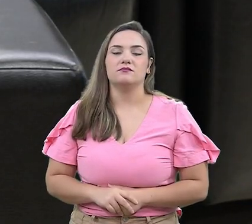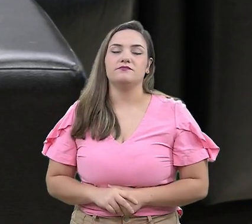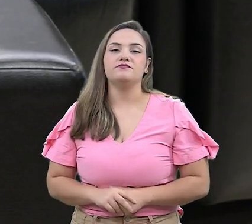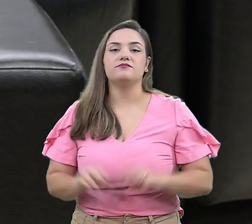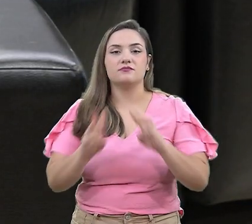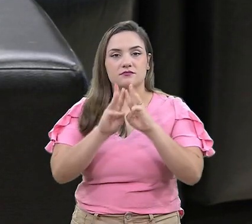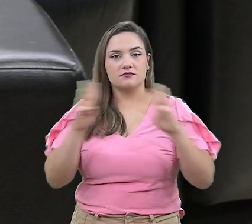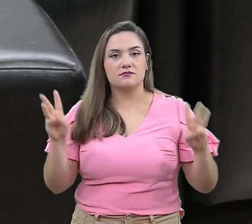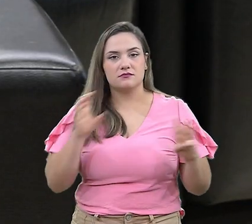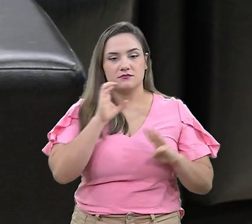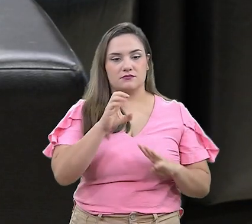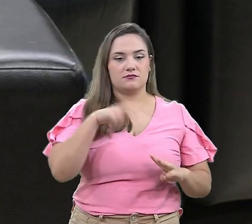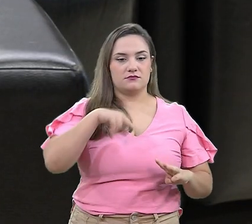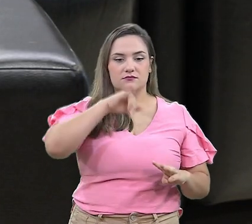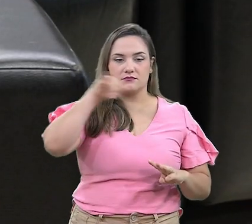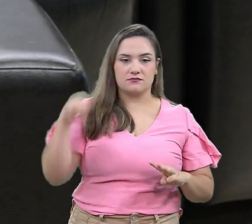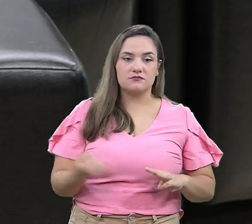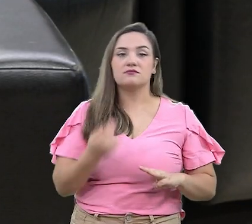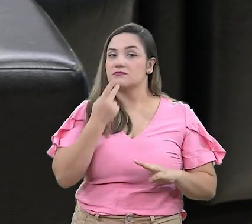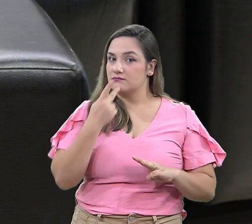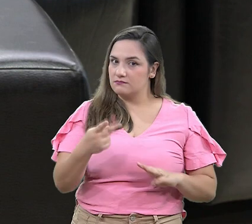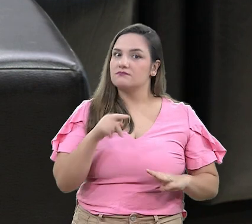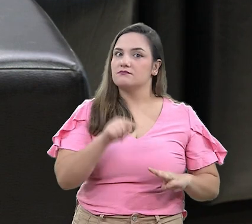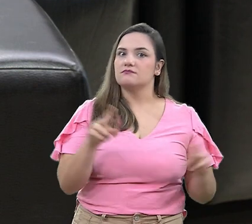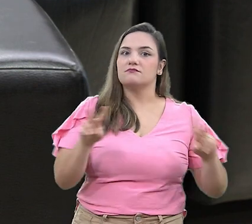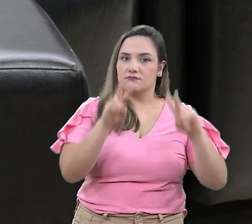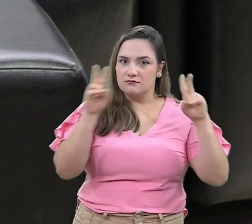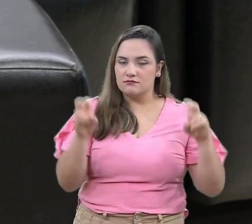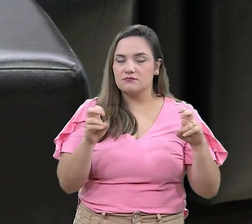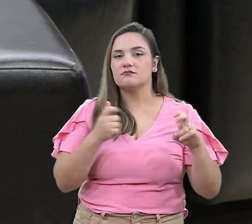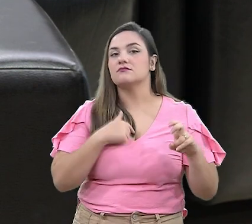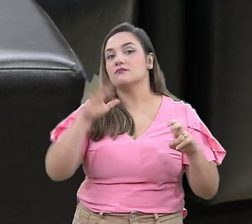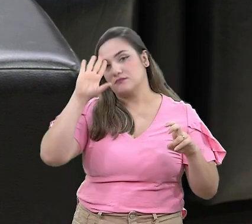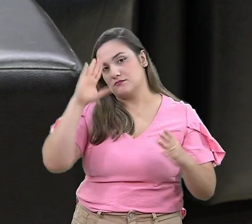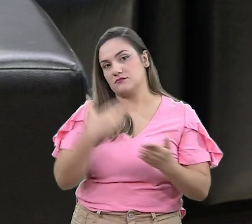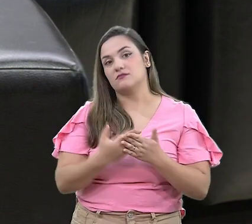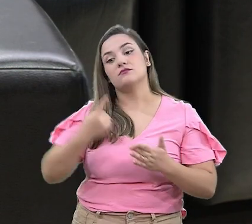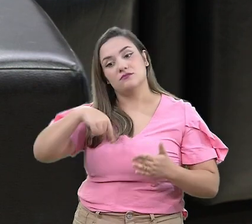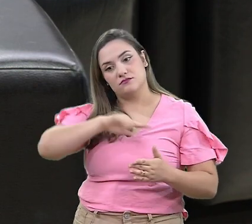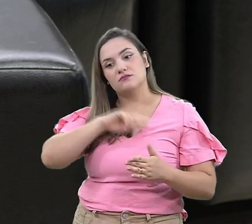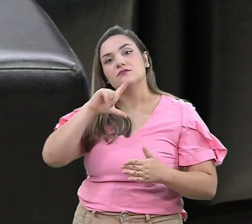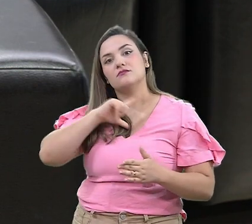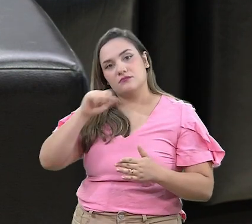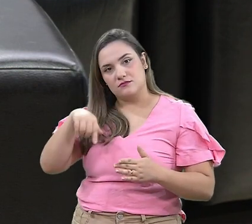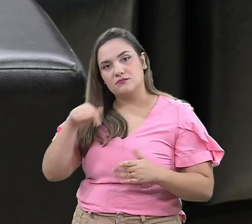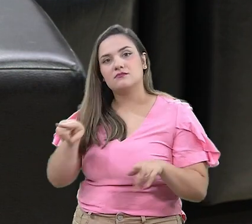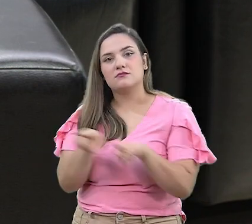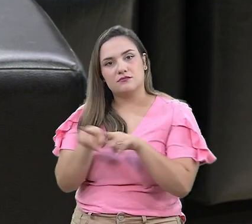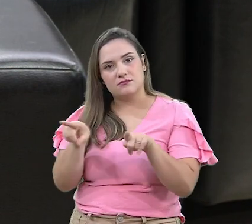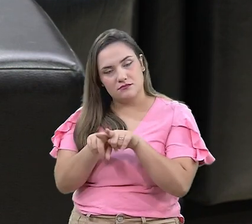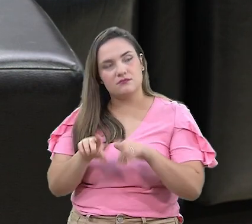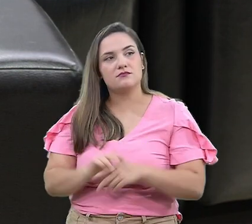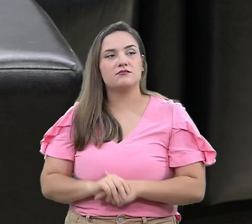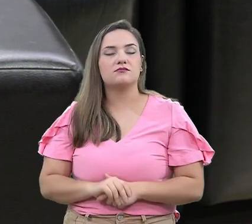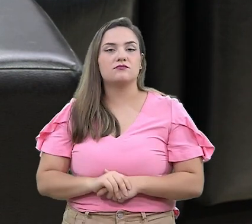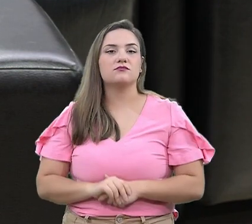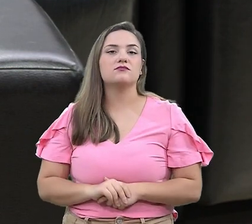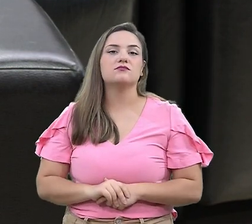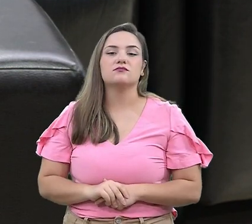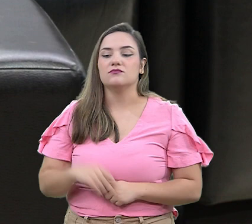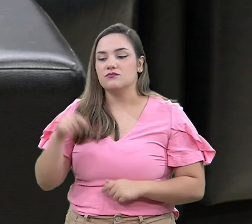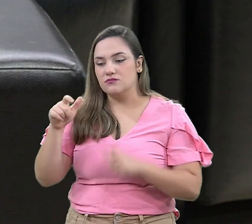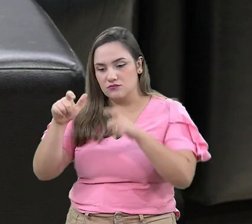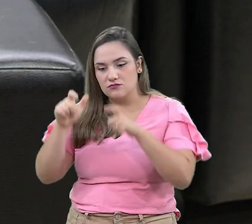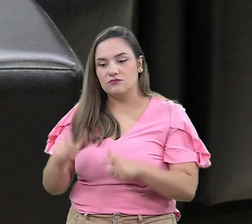no site do CNJ a gente tem muita informação sobre isso. Acredito que logo nós também teremos um